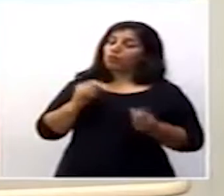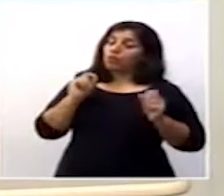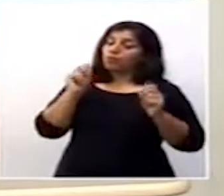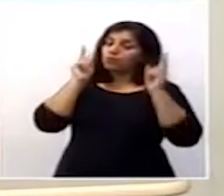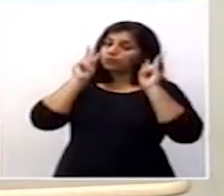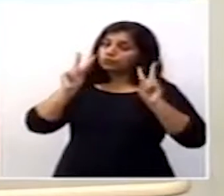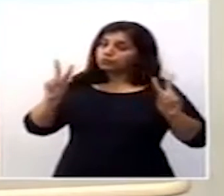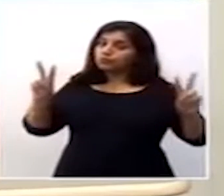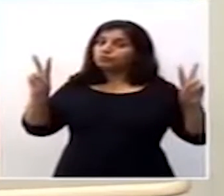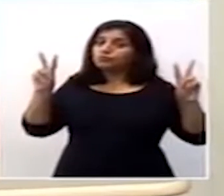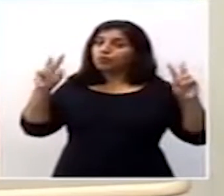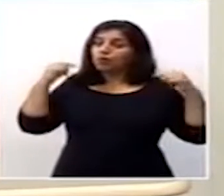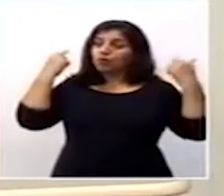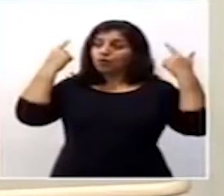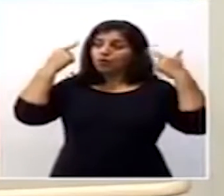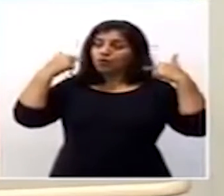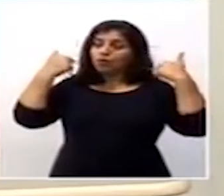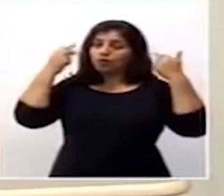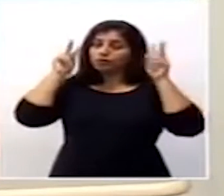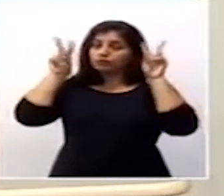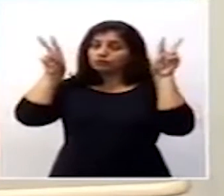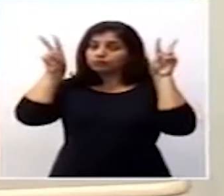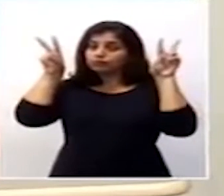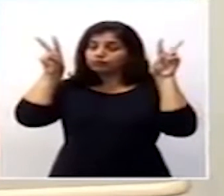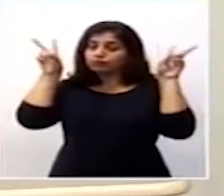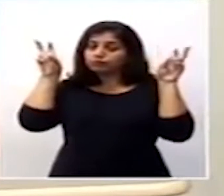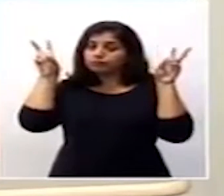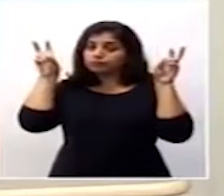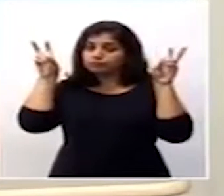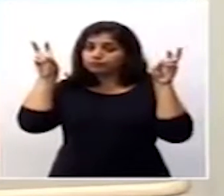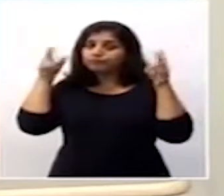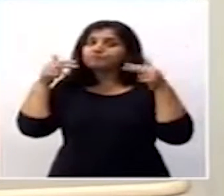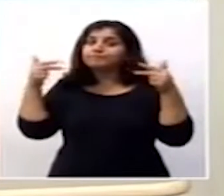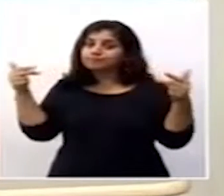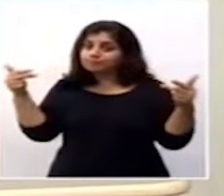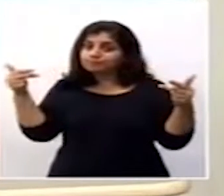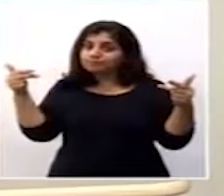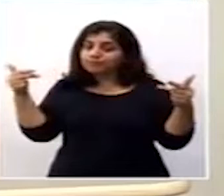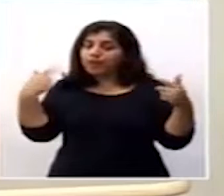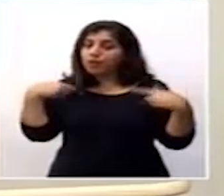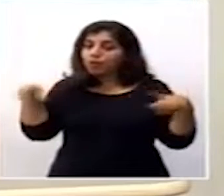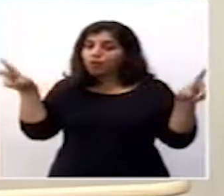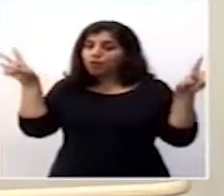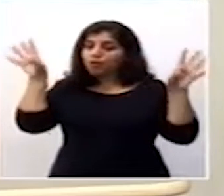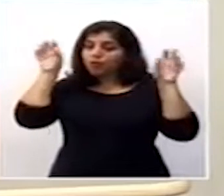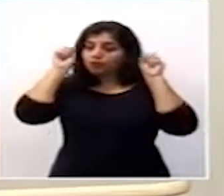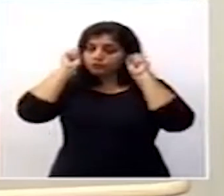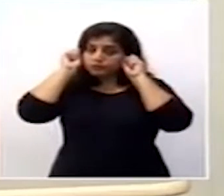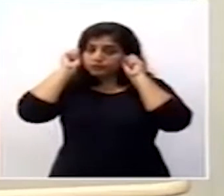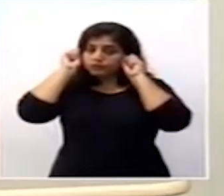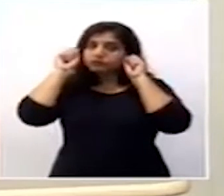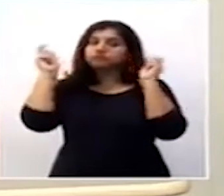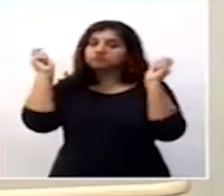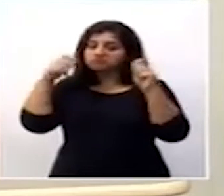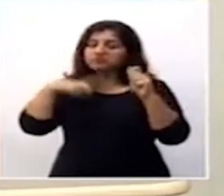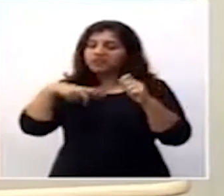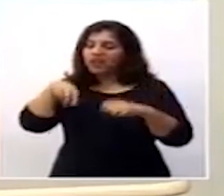com os meus olhos, são os meus ouvidos. Então eu estou ouvindo, ela está lá.